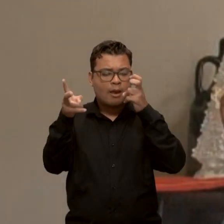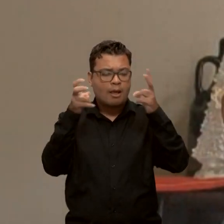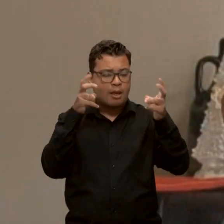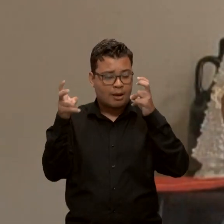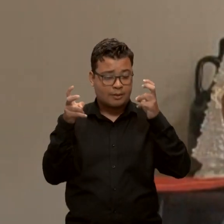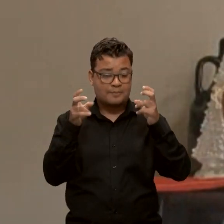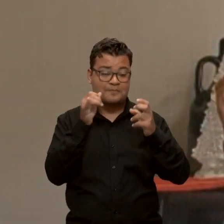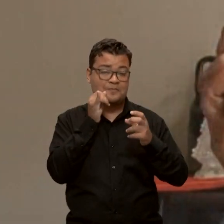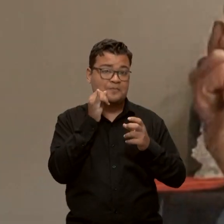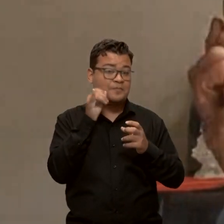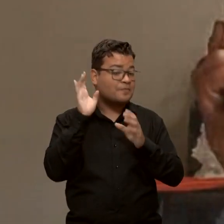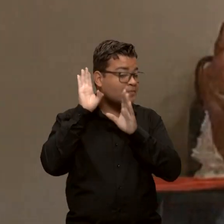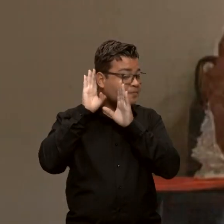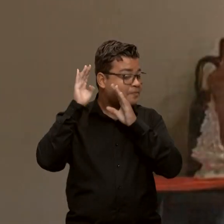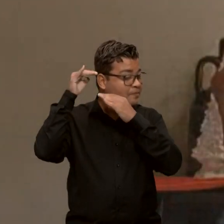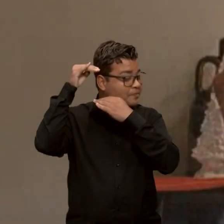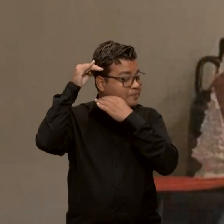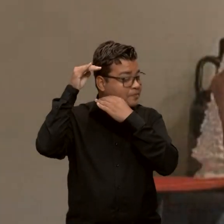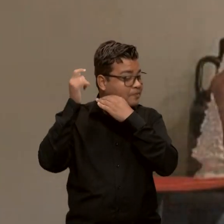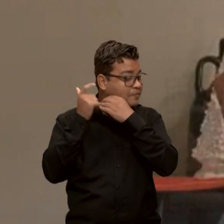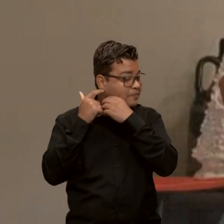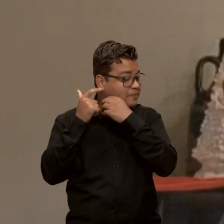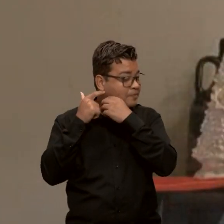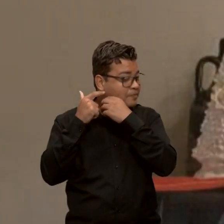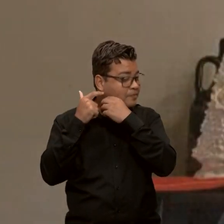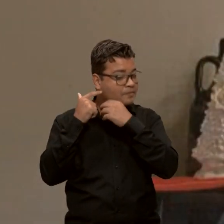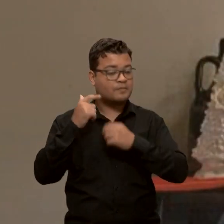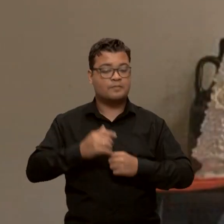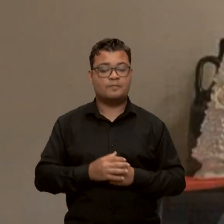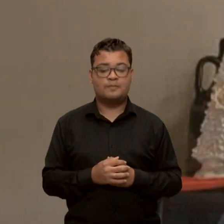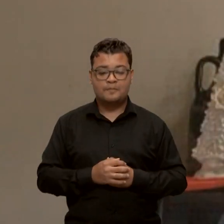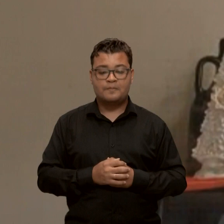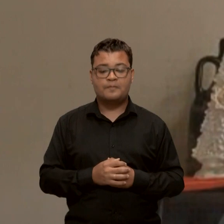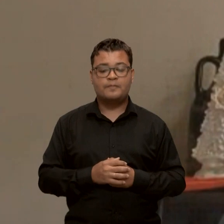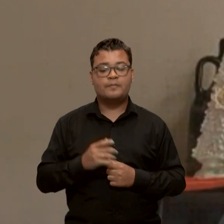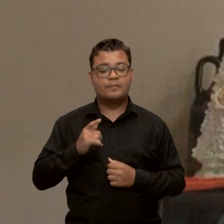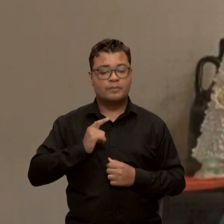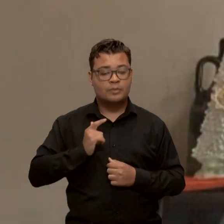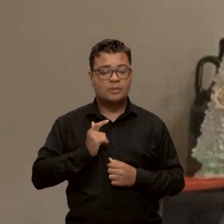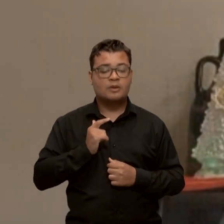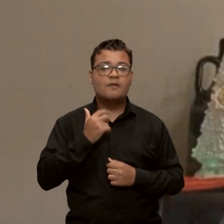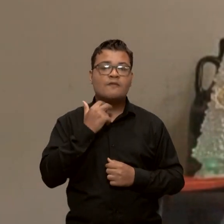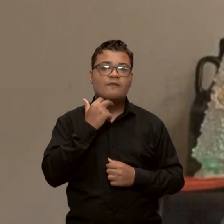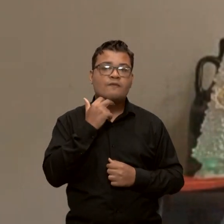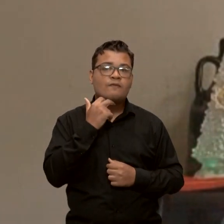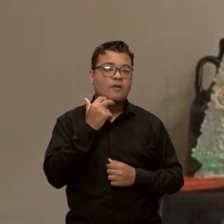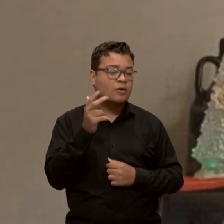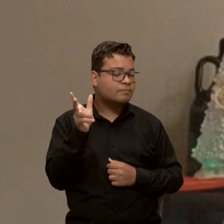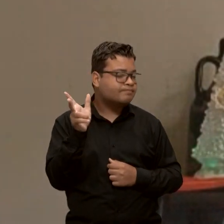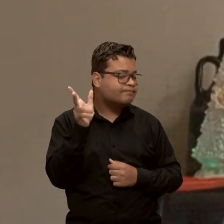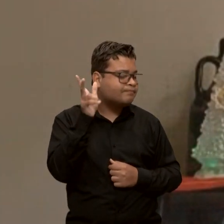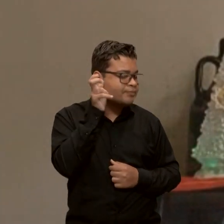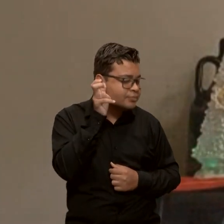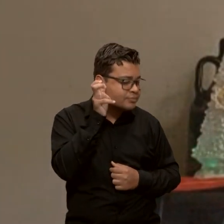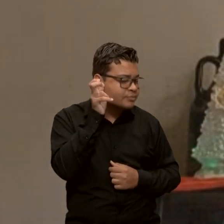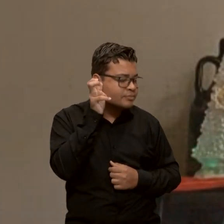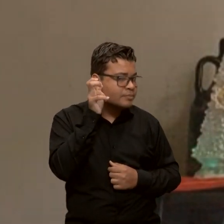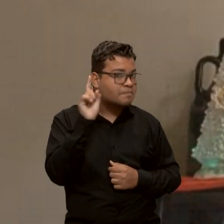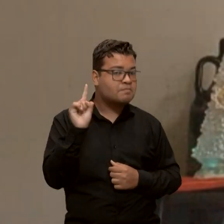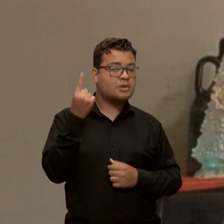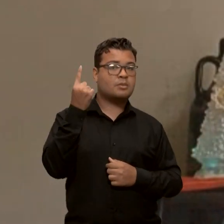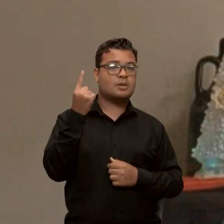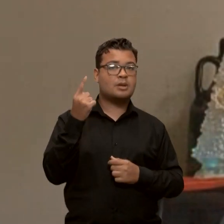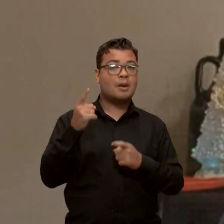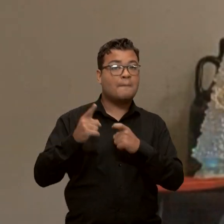estamos tratando hoje, né? Então, vai entrar aqui os estímulos. A primeira voz, geralmente, é da médica, que tira o bebezinho, da